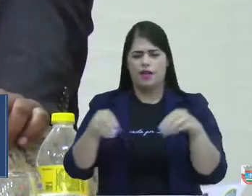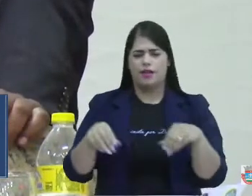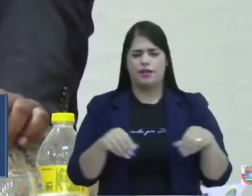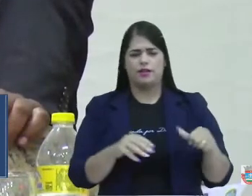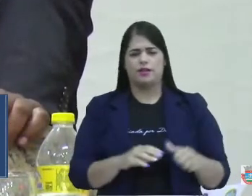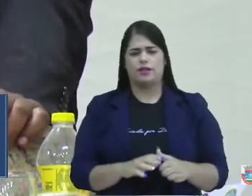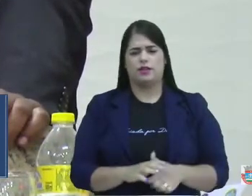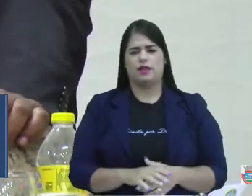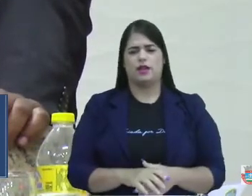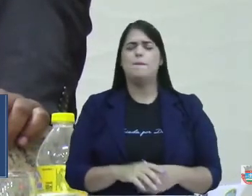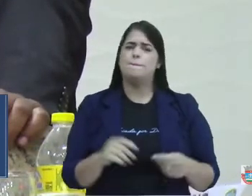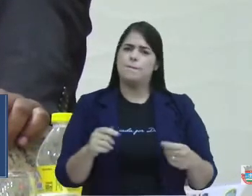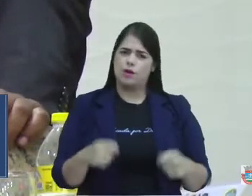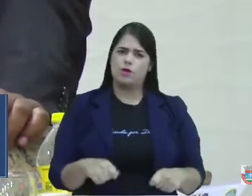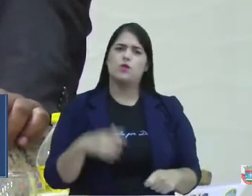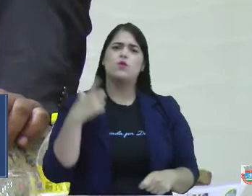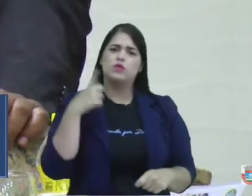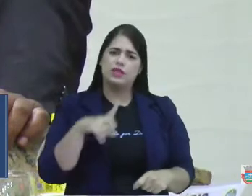arar tranquilamente.